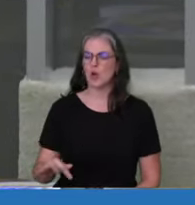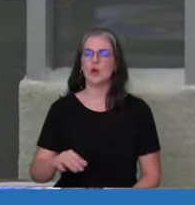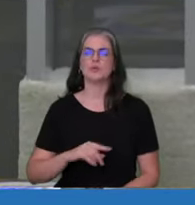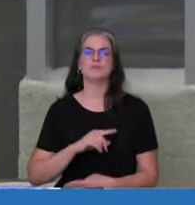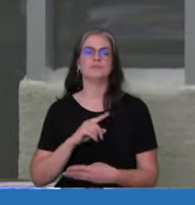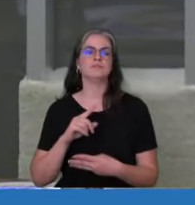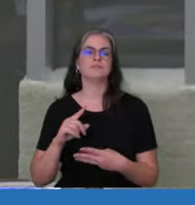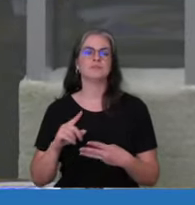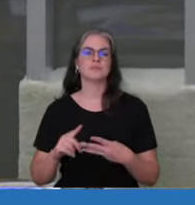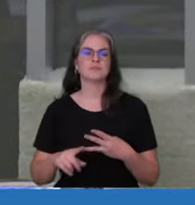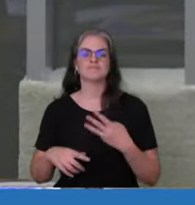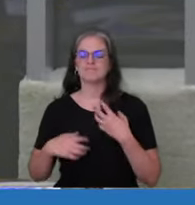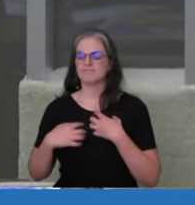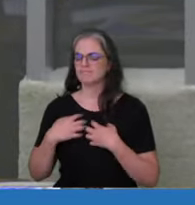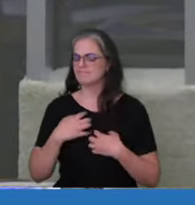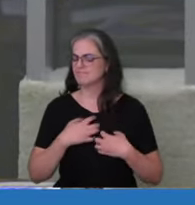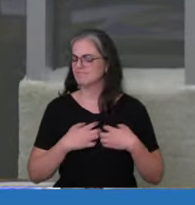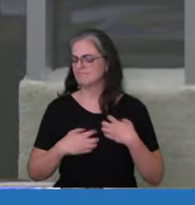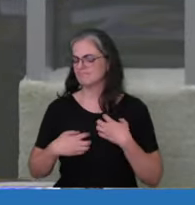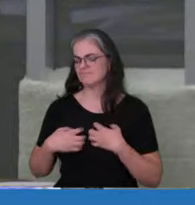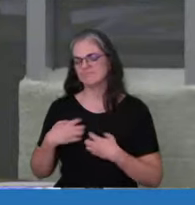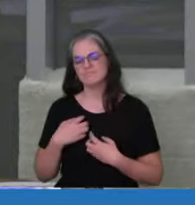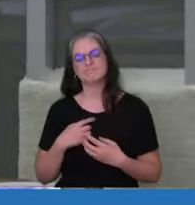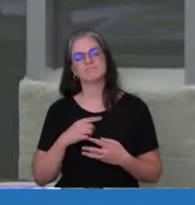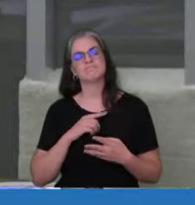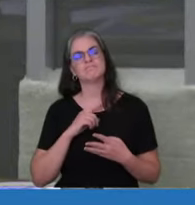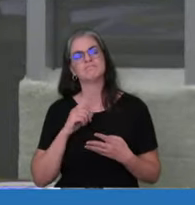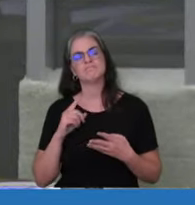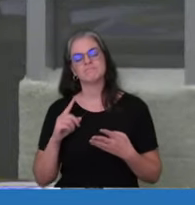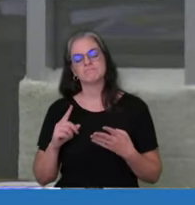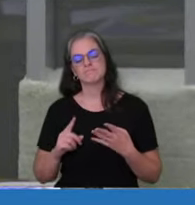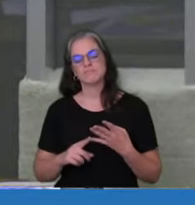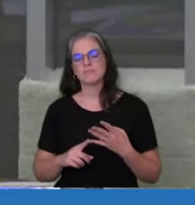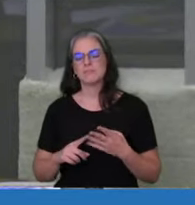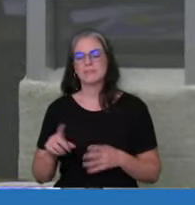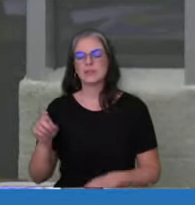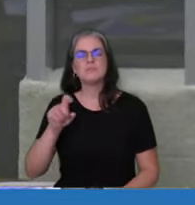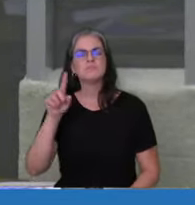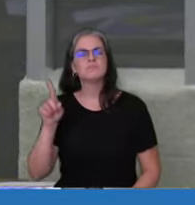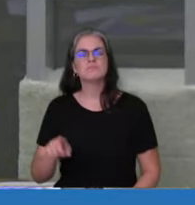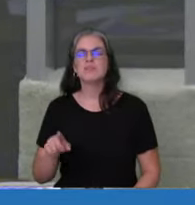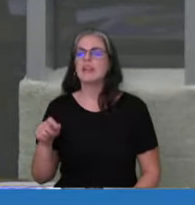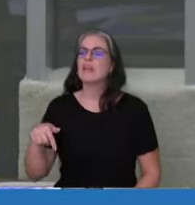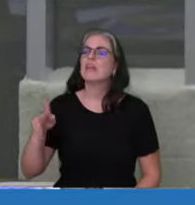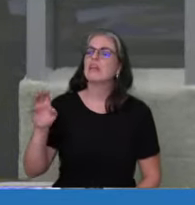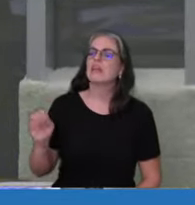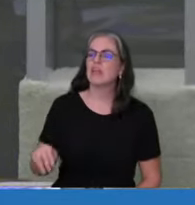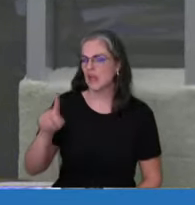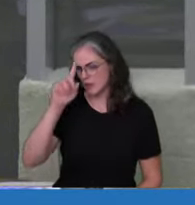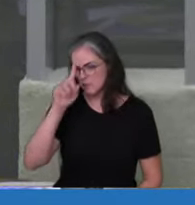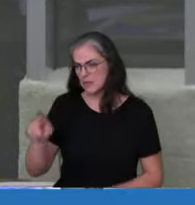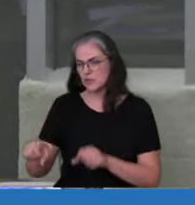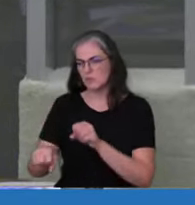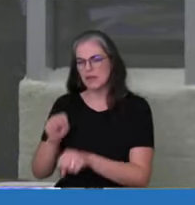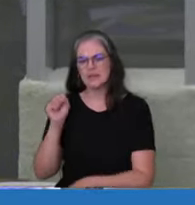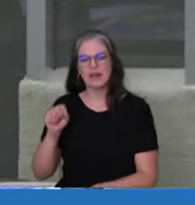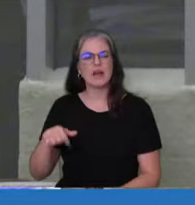a palavra frustração, nós ouvimos as perguntas: quem matou, quem mandou matar e por